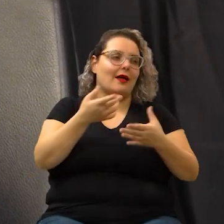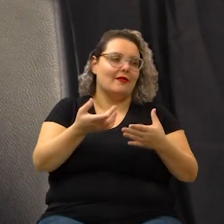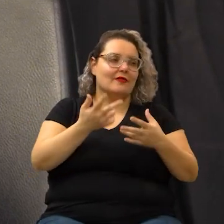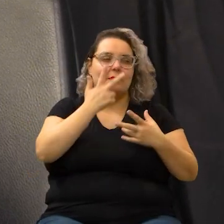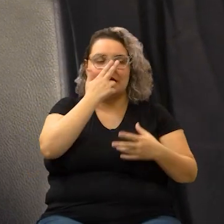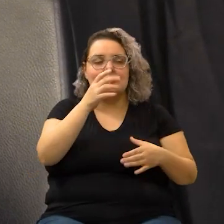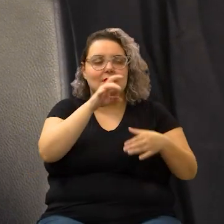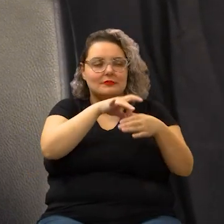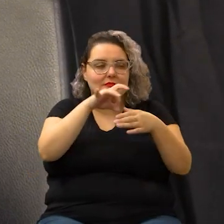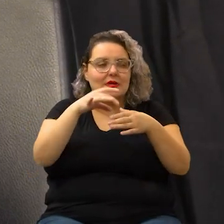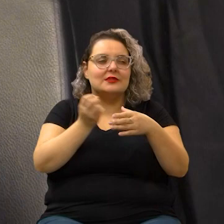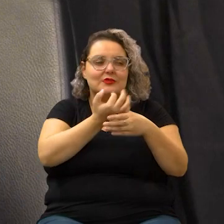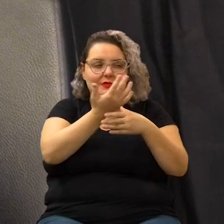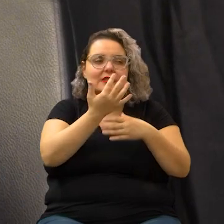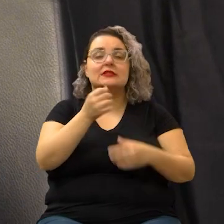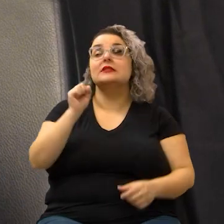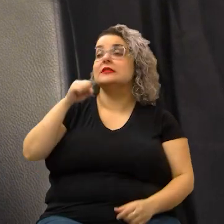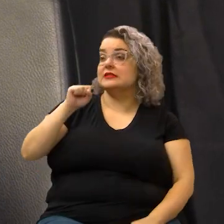tinha sempre